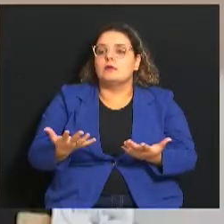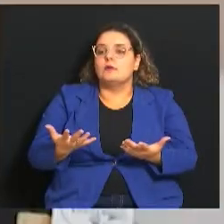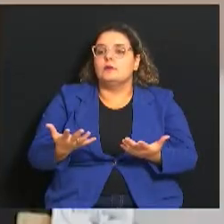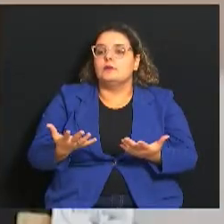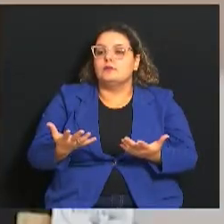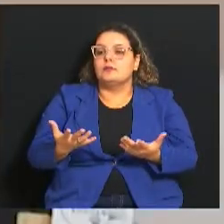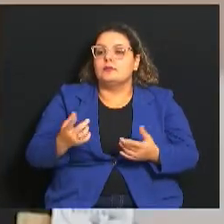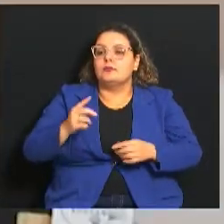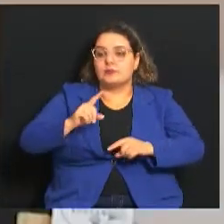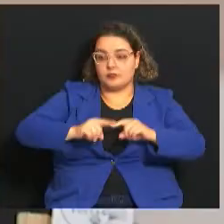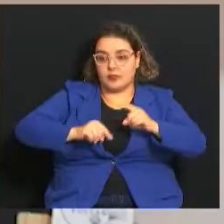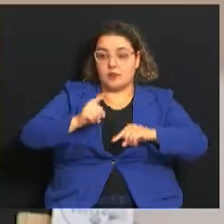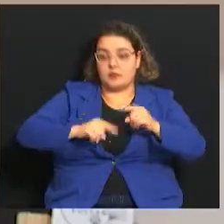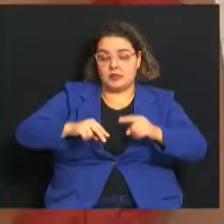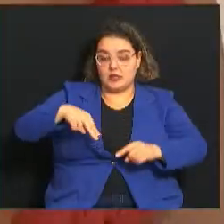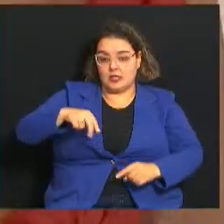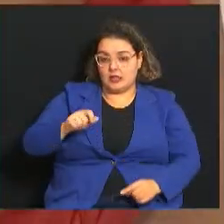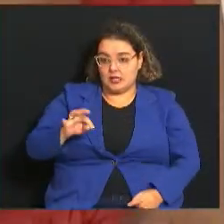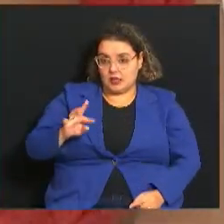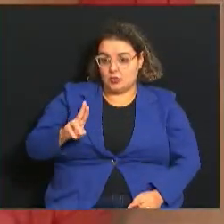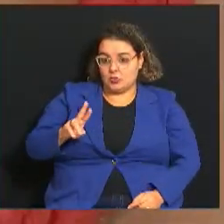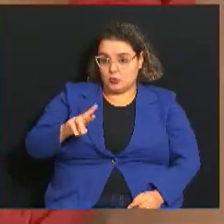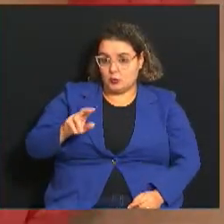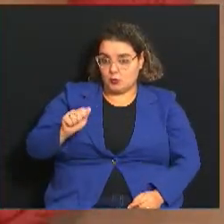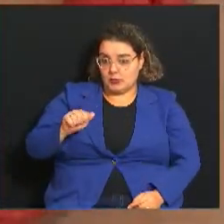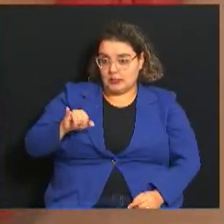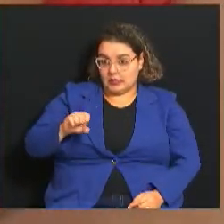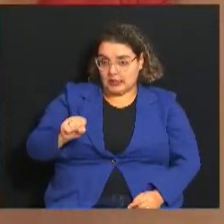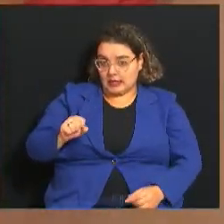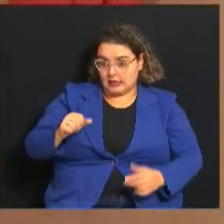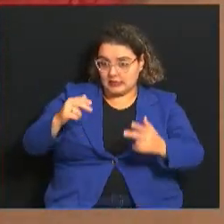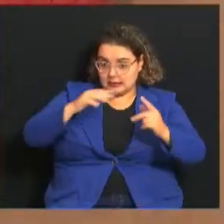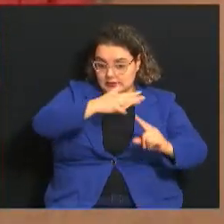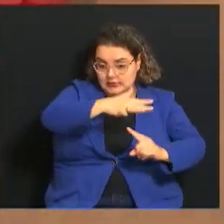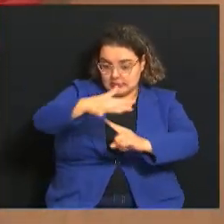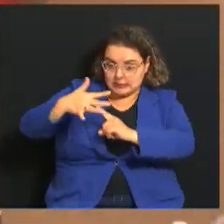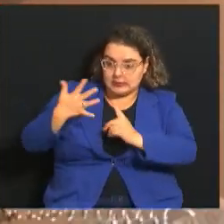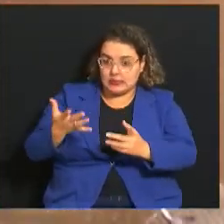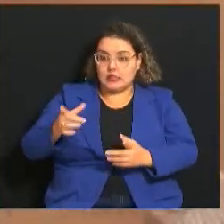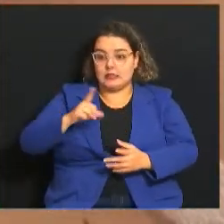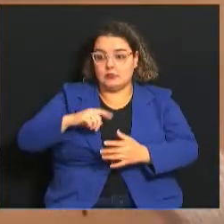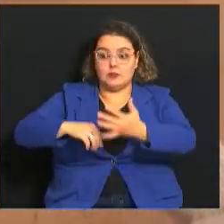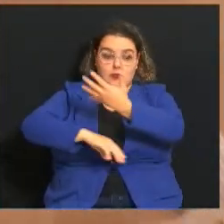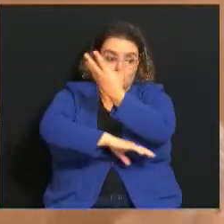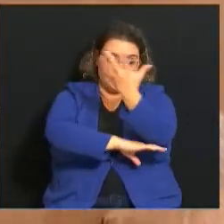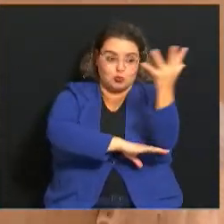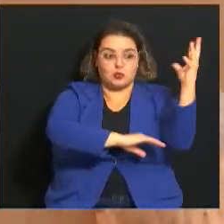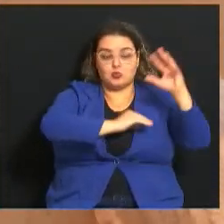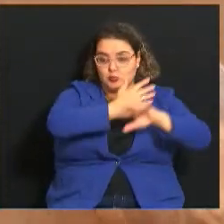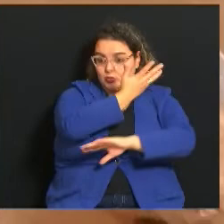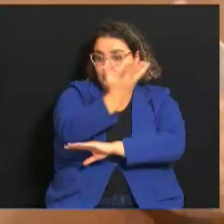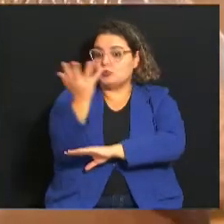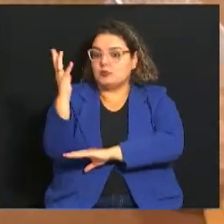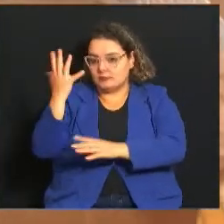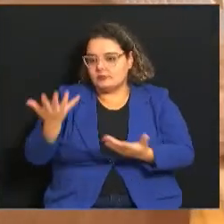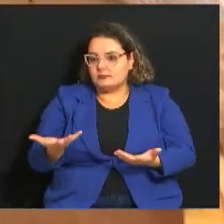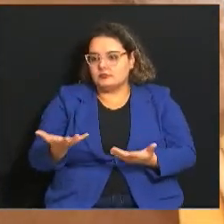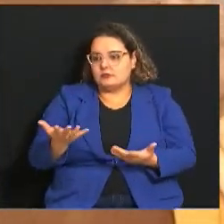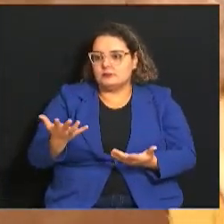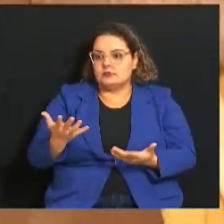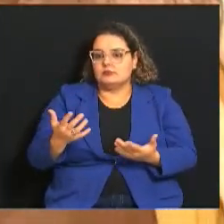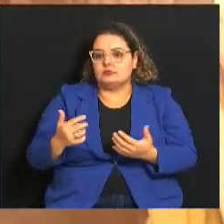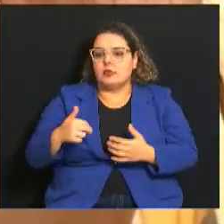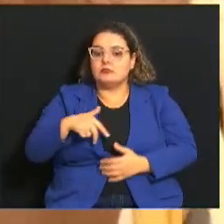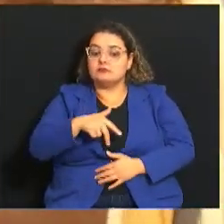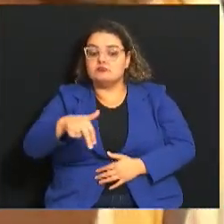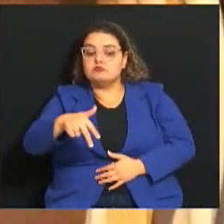materiais naturais, né, porque aqui ainda tem uma cidade muito arborizada, a gente vive numa cidade muito arborizada ainda, então nas minhas caminhadas eu sempre